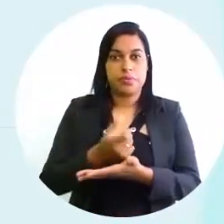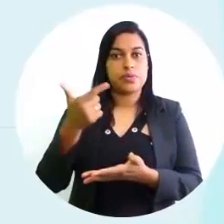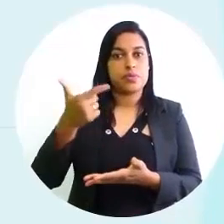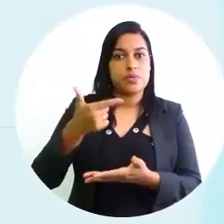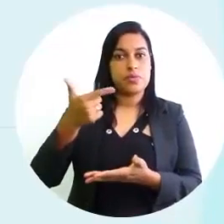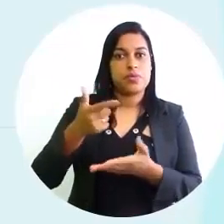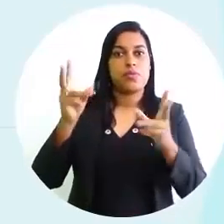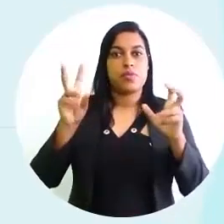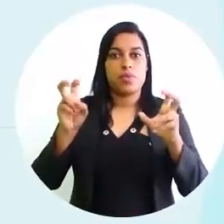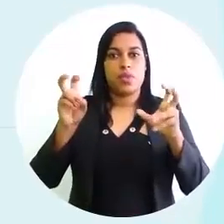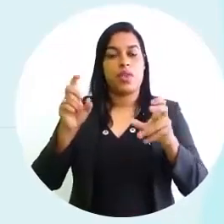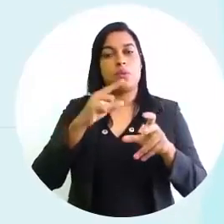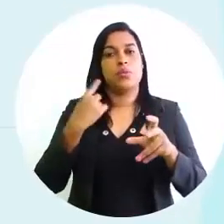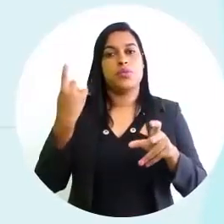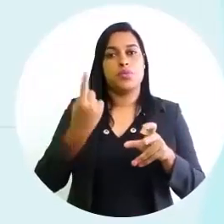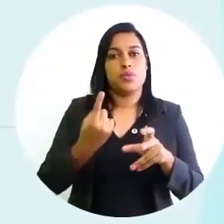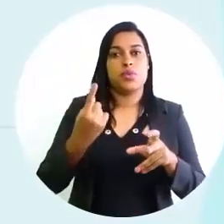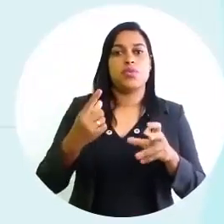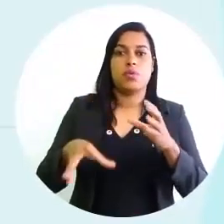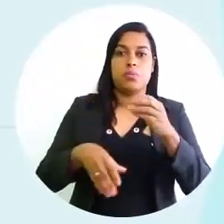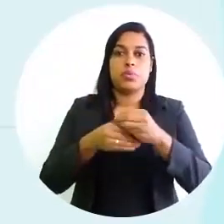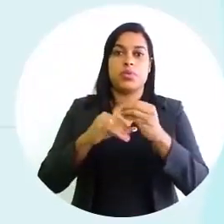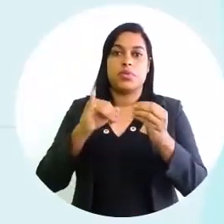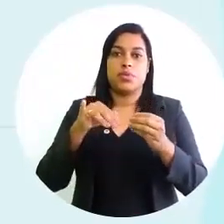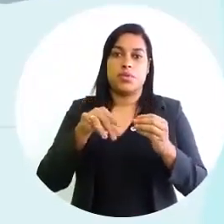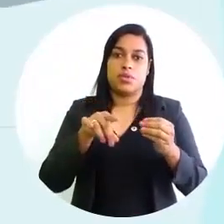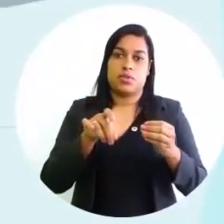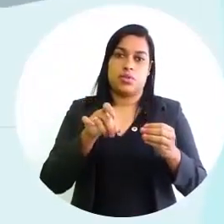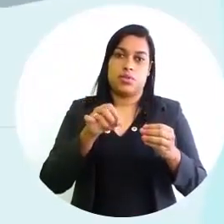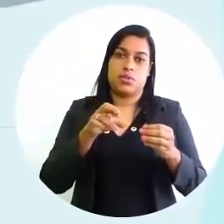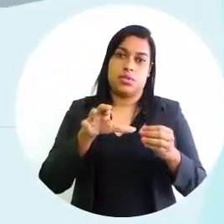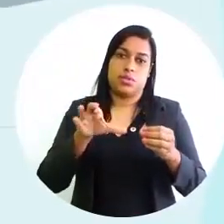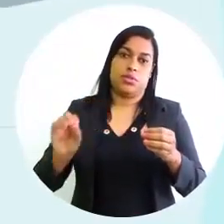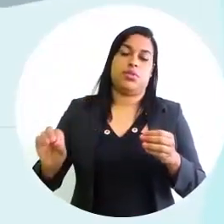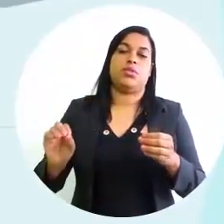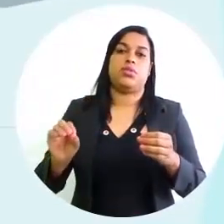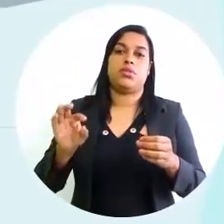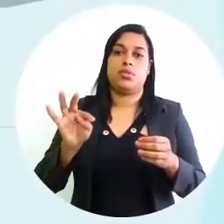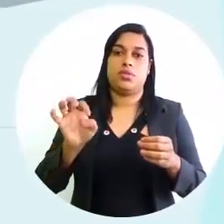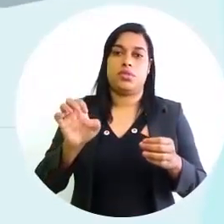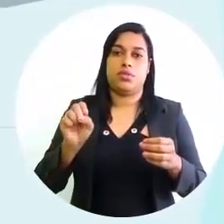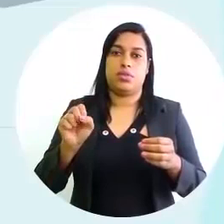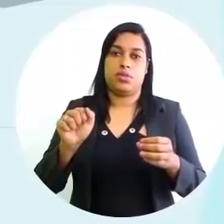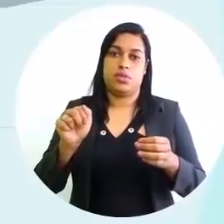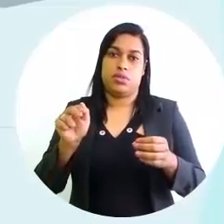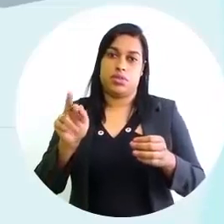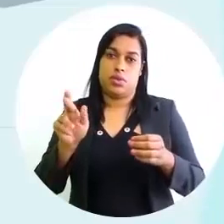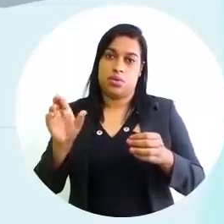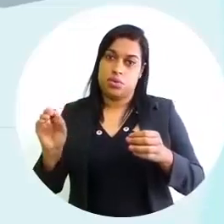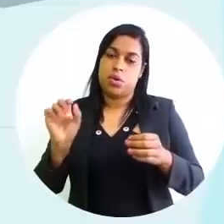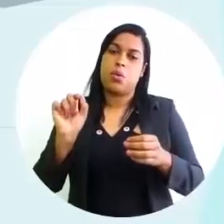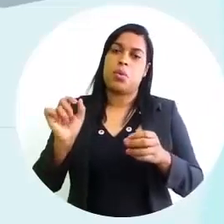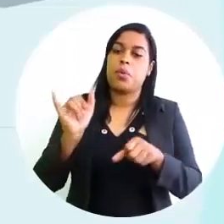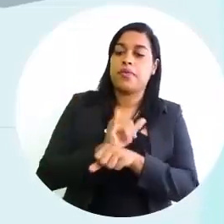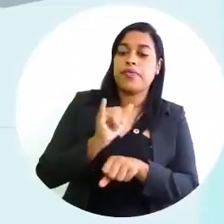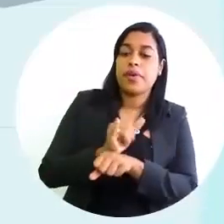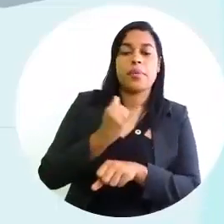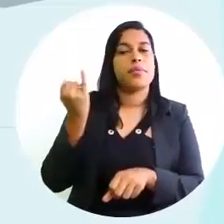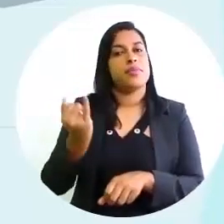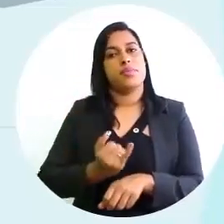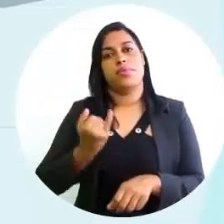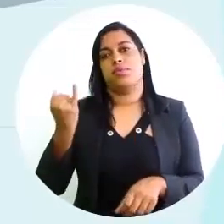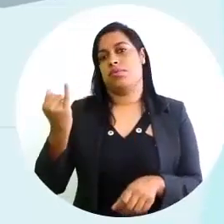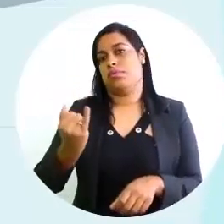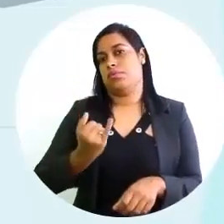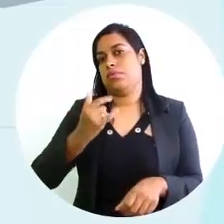que é o segundo tipo que nós tratamos para indexação, é o tesauro. O Tesauro é uma ferramenta muito importante,